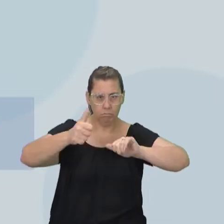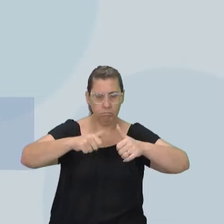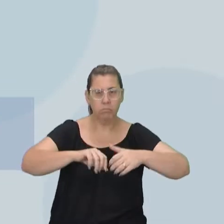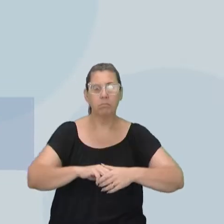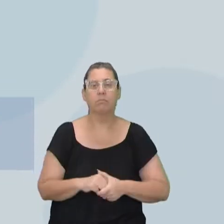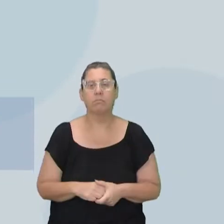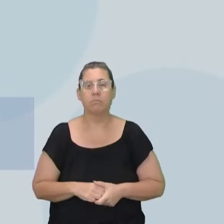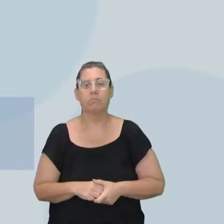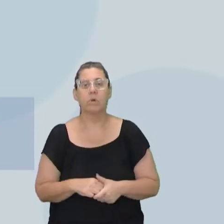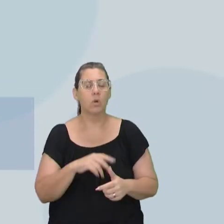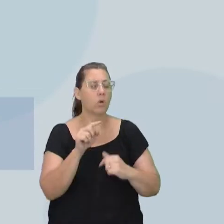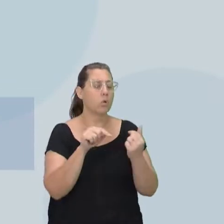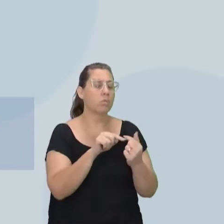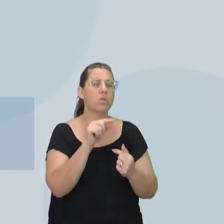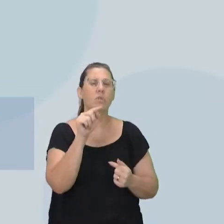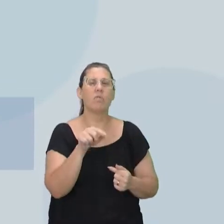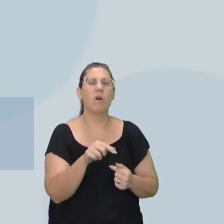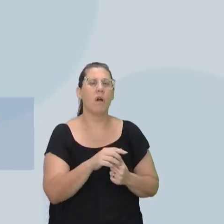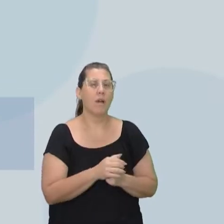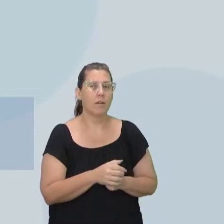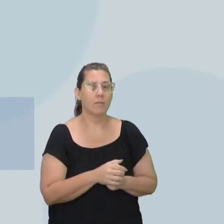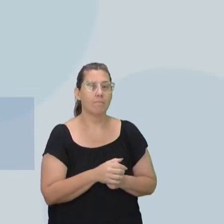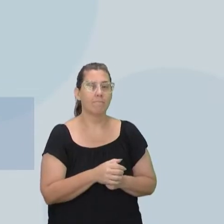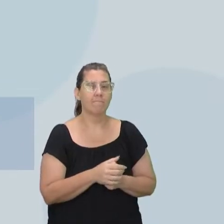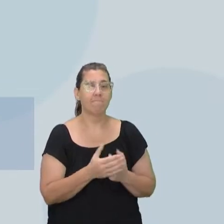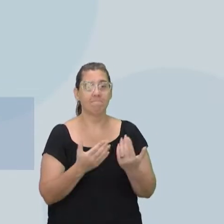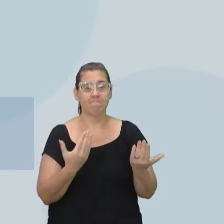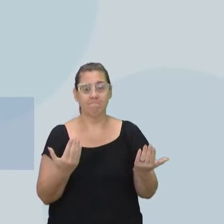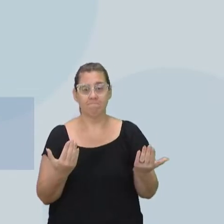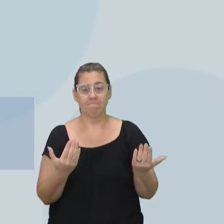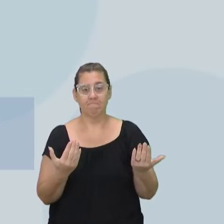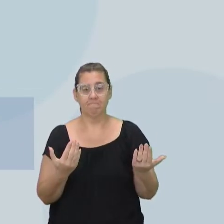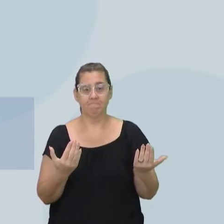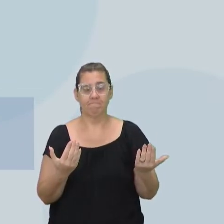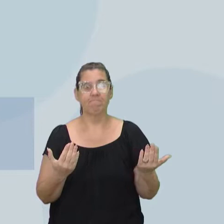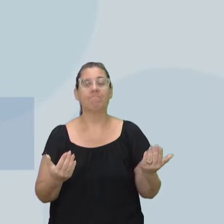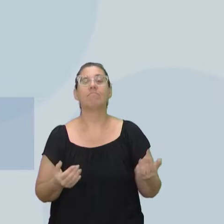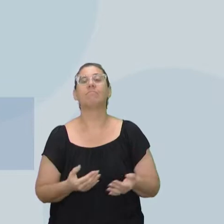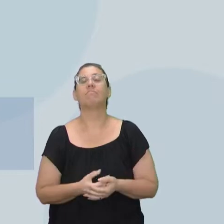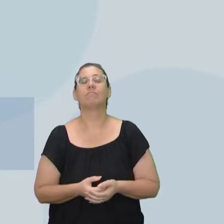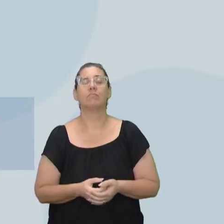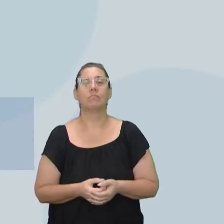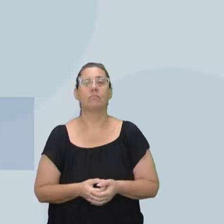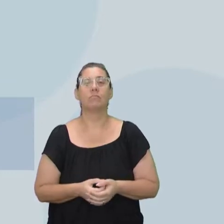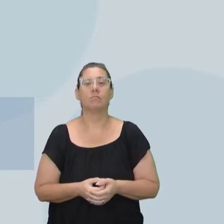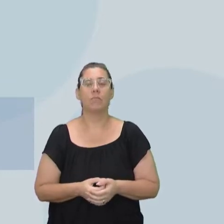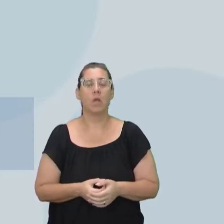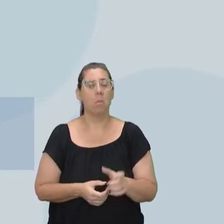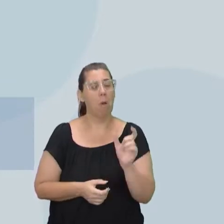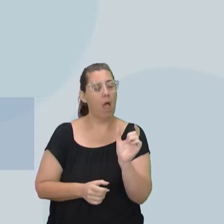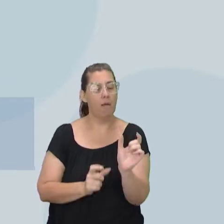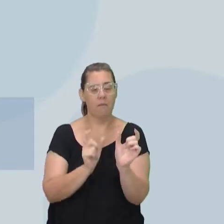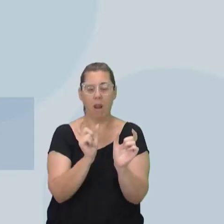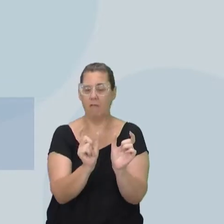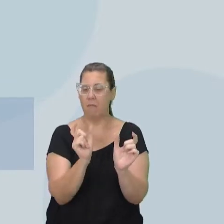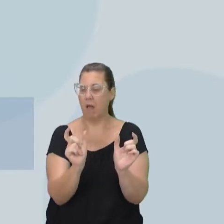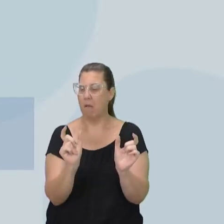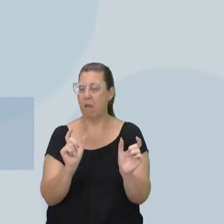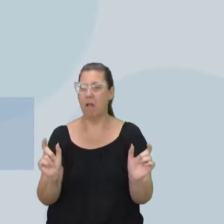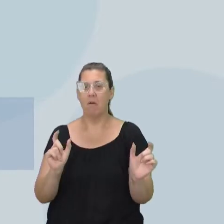E o objetivo desta aula, chegamos. É isto. Aumentar o vocabulário de língua